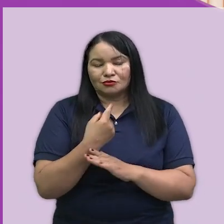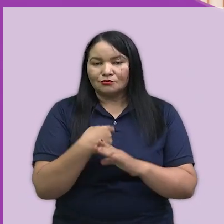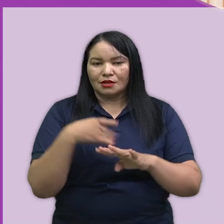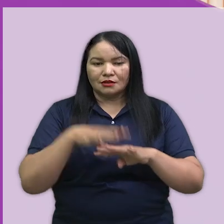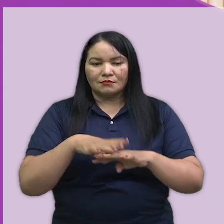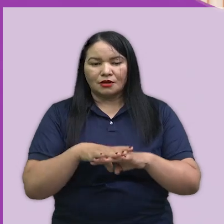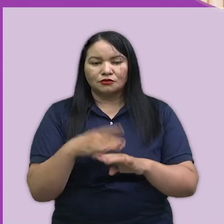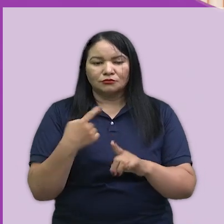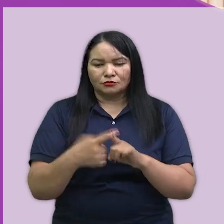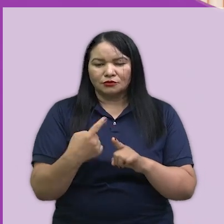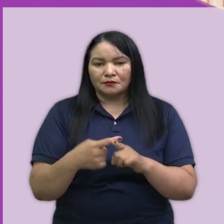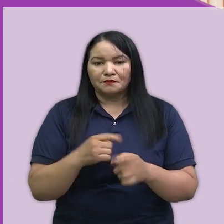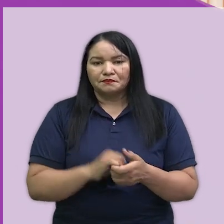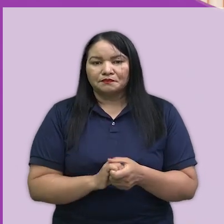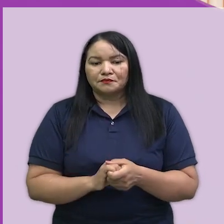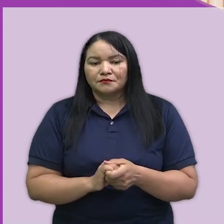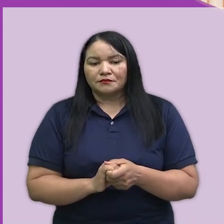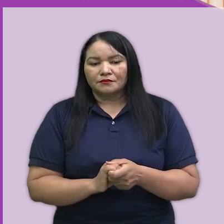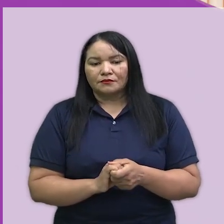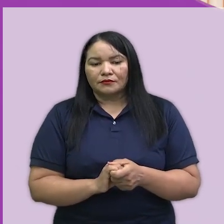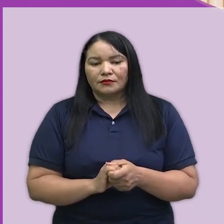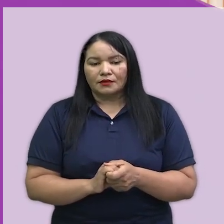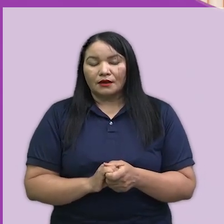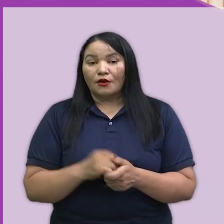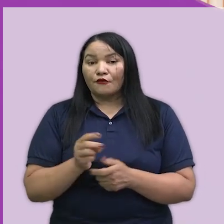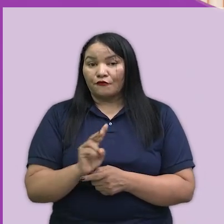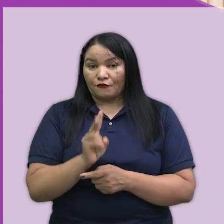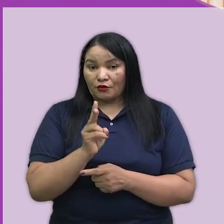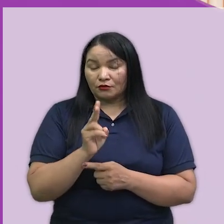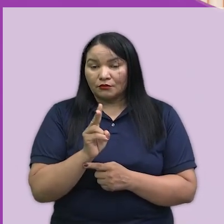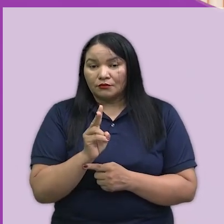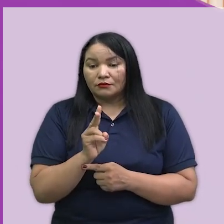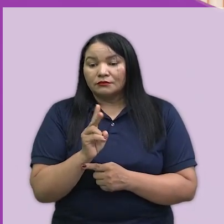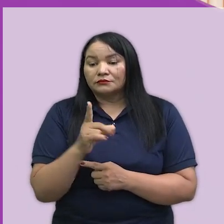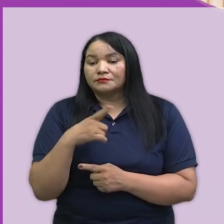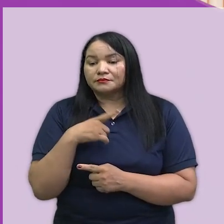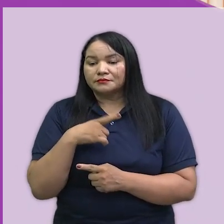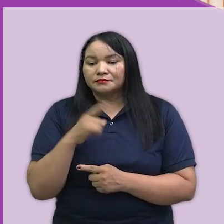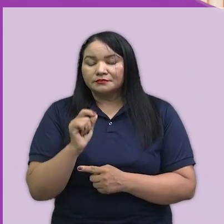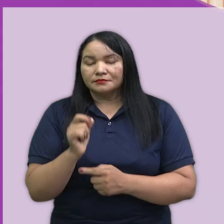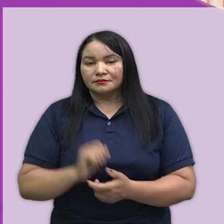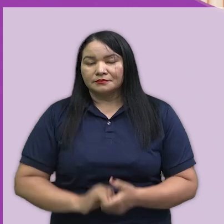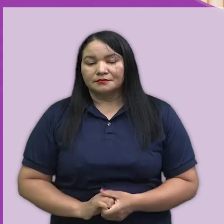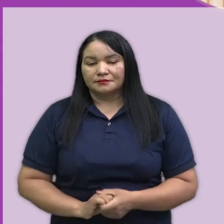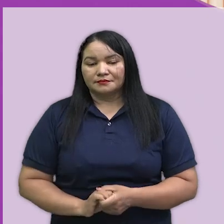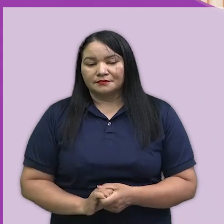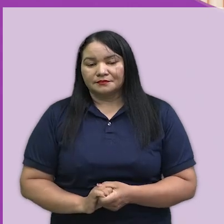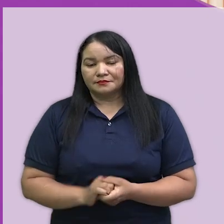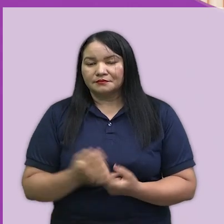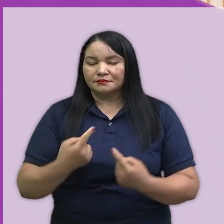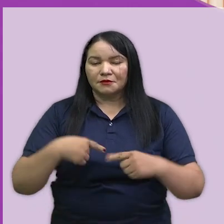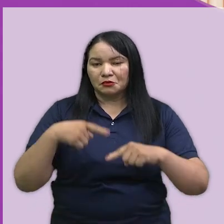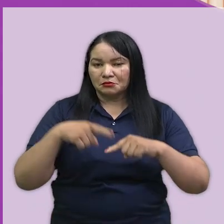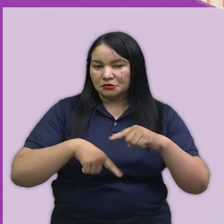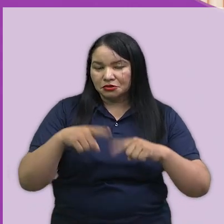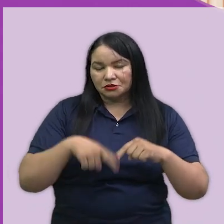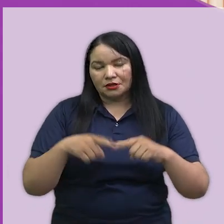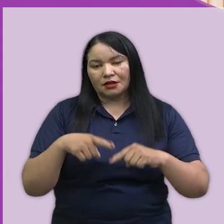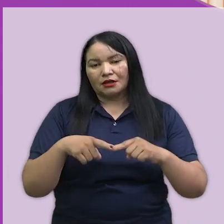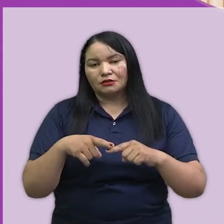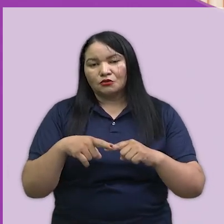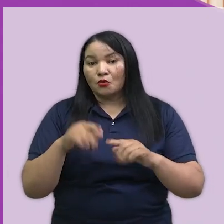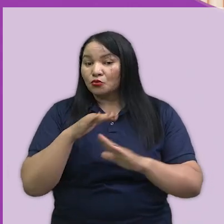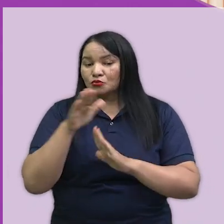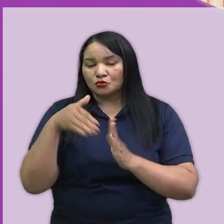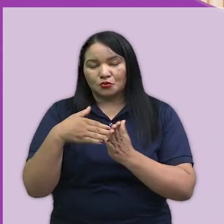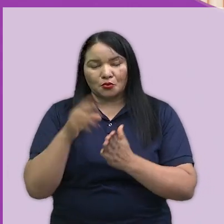de ouro. Por quê? Porque é um valor que torna os objetos, tudo